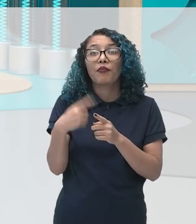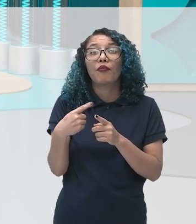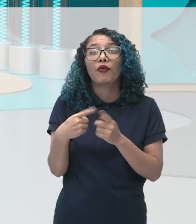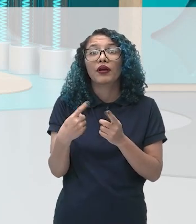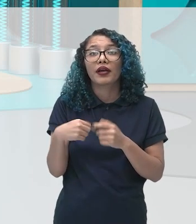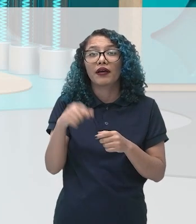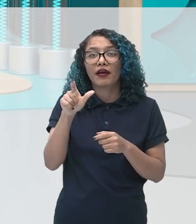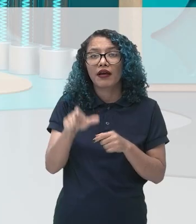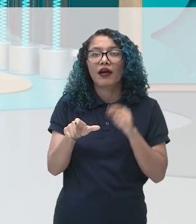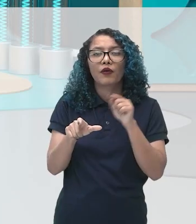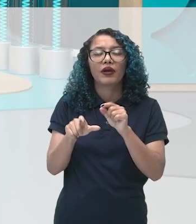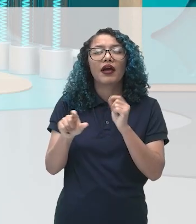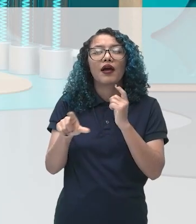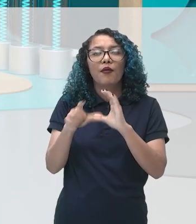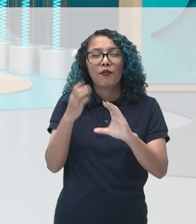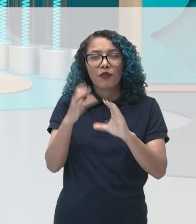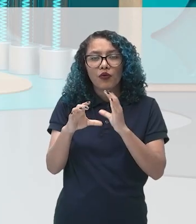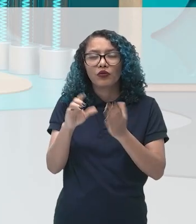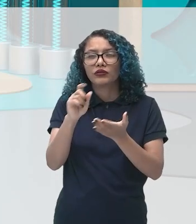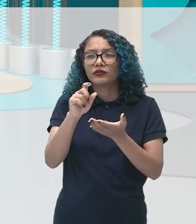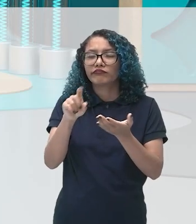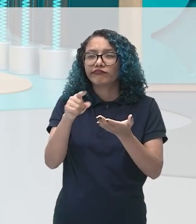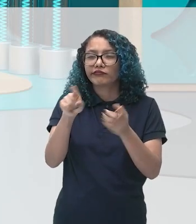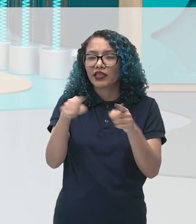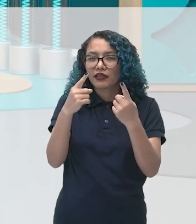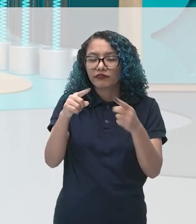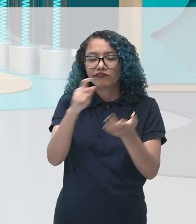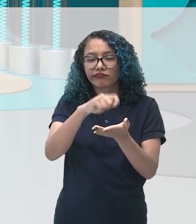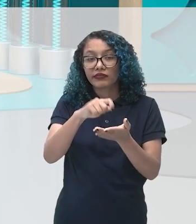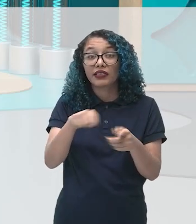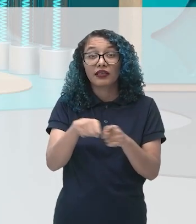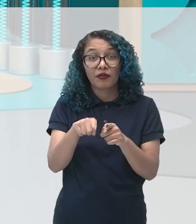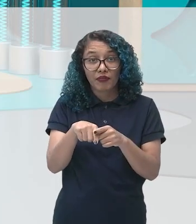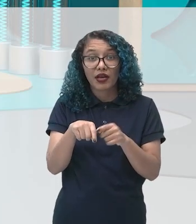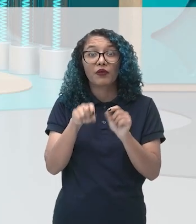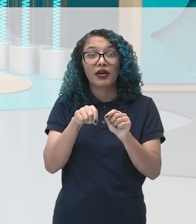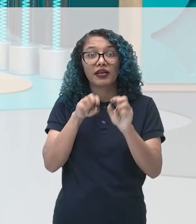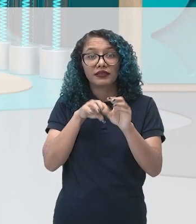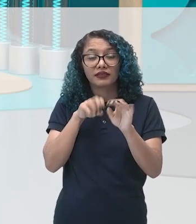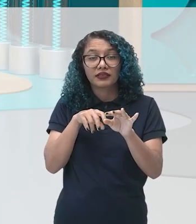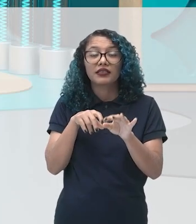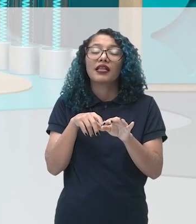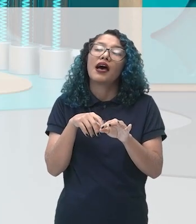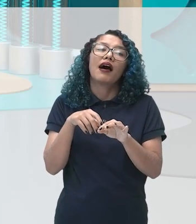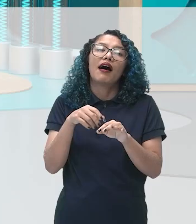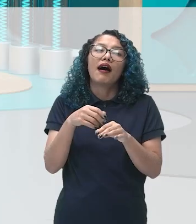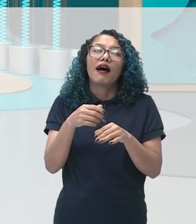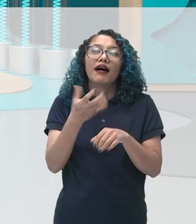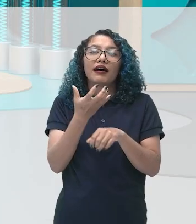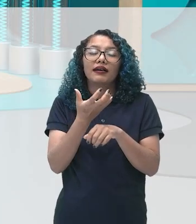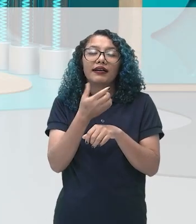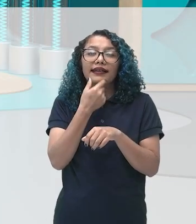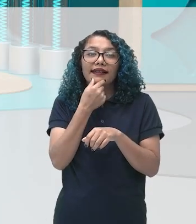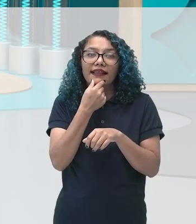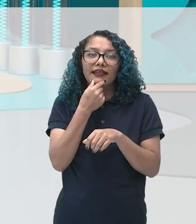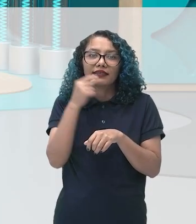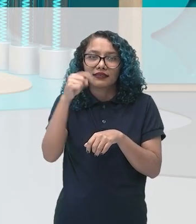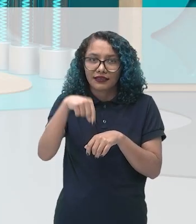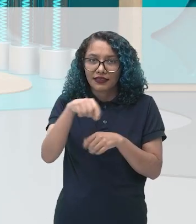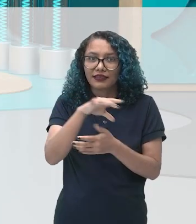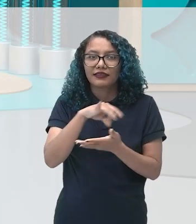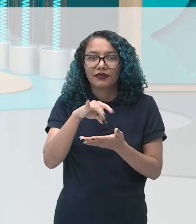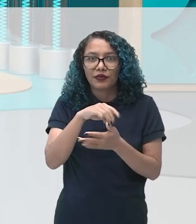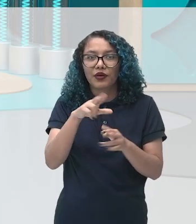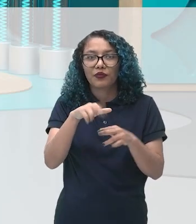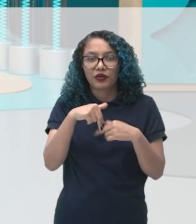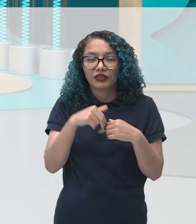compõe, que canta, ela é professora de língua inglesa aqui do CMEAN, né? Então, organizamos para que essa entrevista